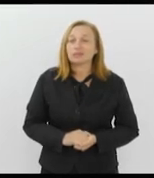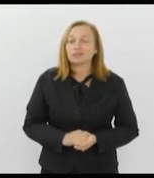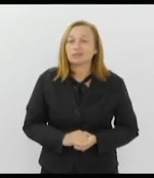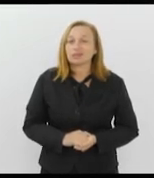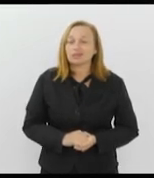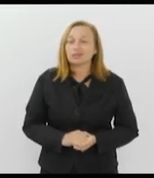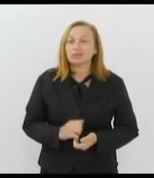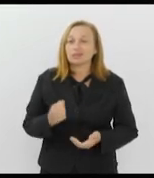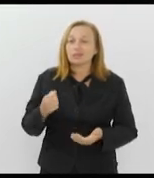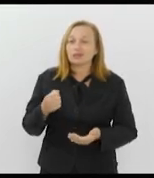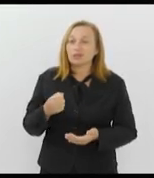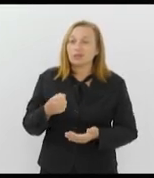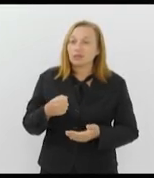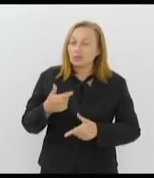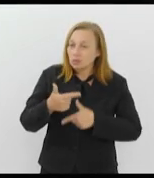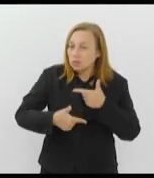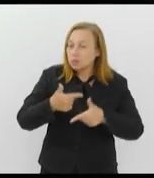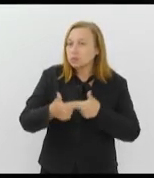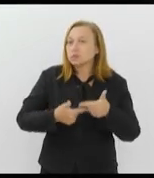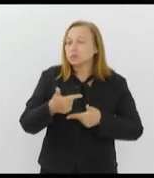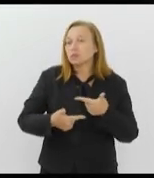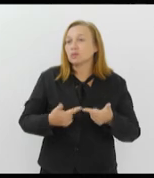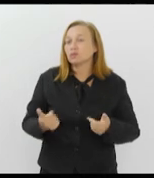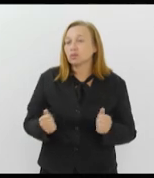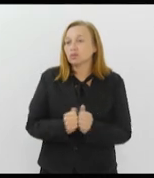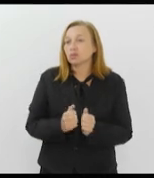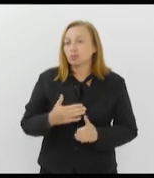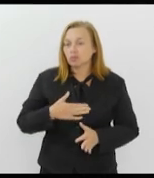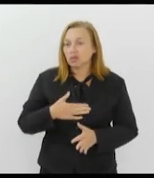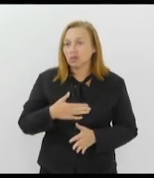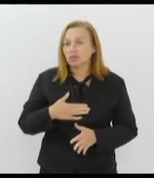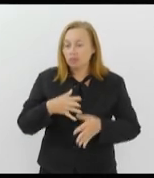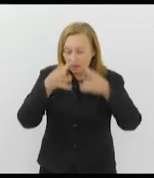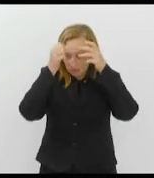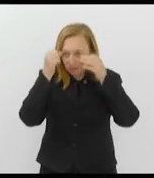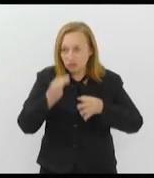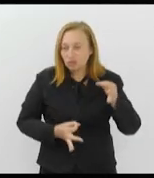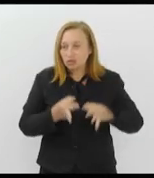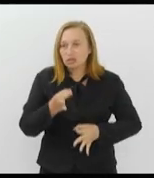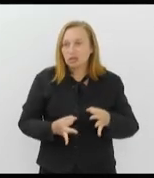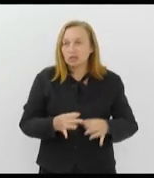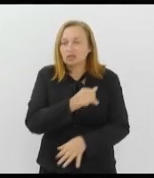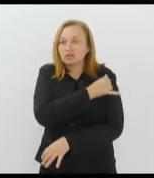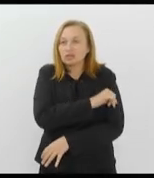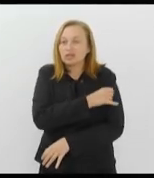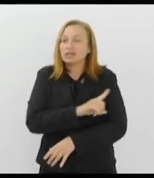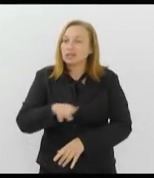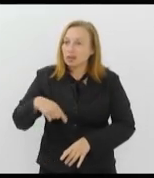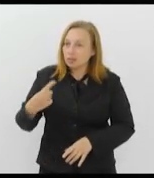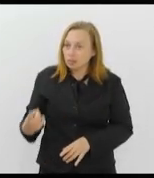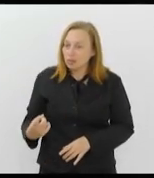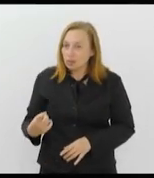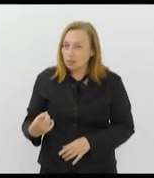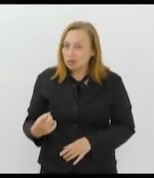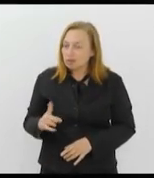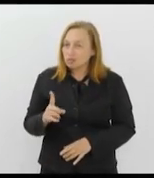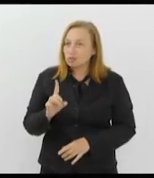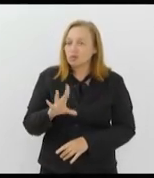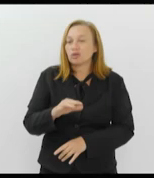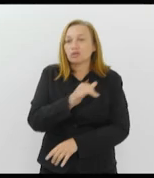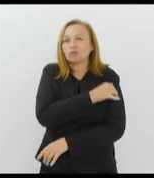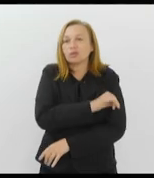comprou a minha briga para passar no Tribunal de Justiça do Rio de Janeiro, depois mais uma briga para passar no Tribunal de Justiça, não só do Rio de Janeiro,